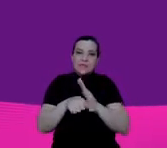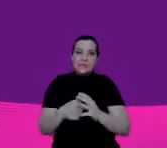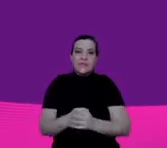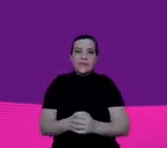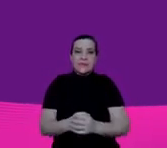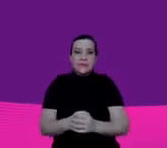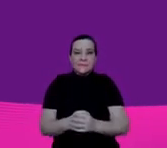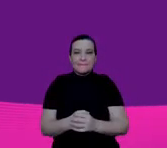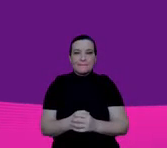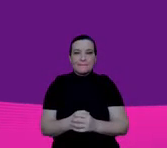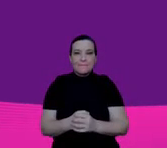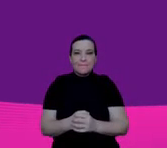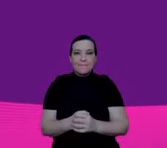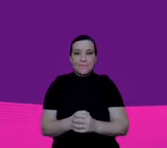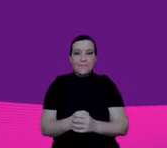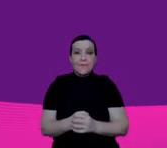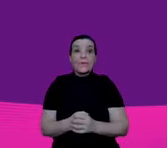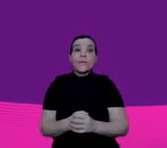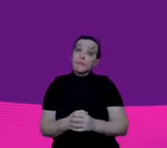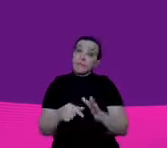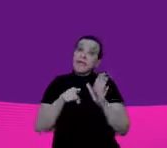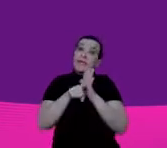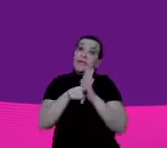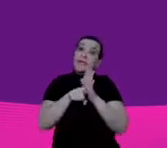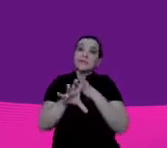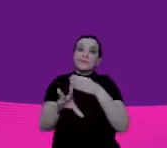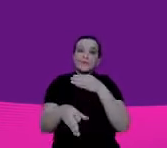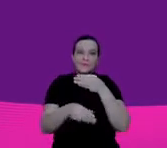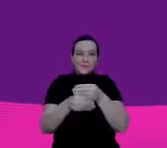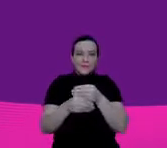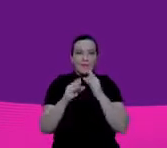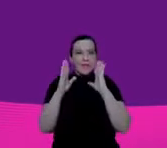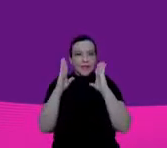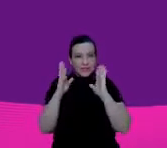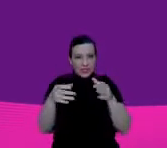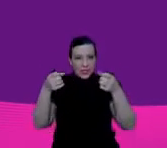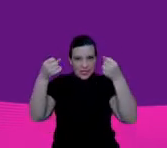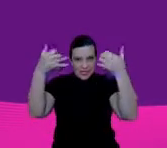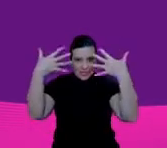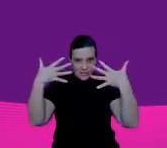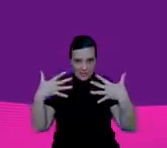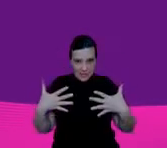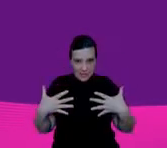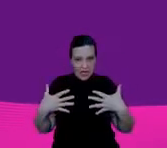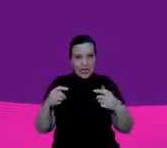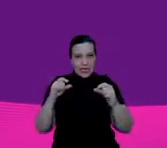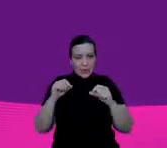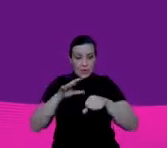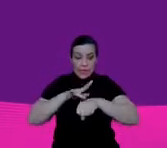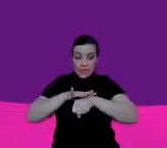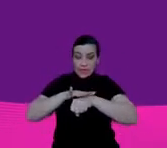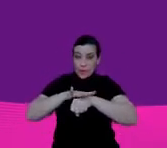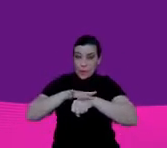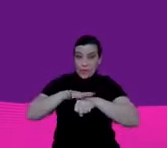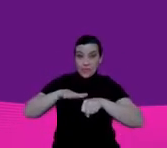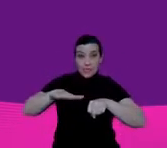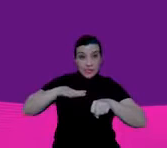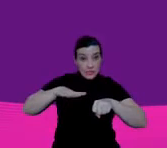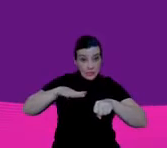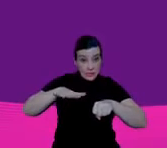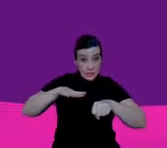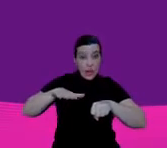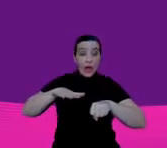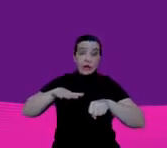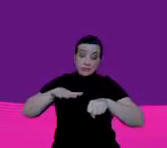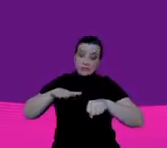E exame complementar. Como eu falei, assim, o diagnóstico da doença de Parkinson, ele permanece como um diagnóstico clínico, mas